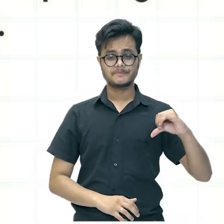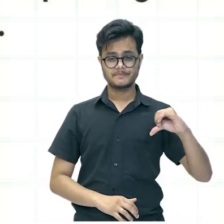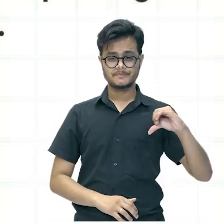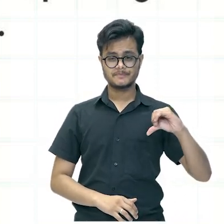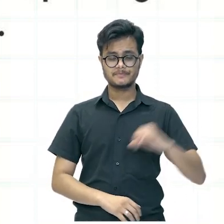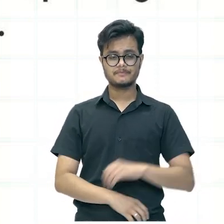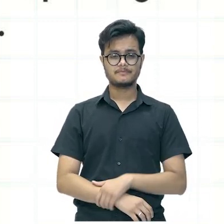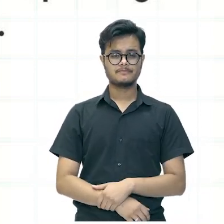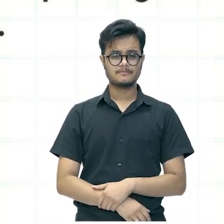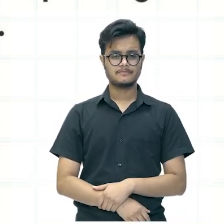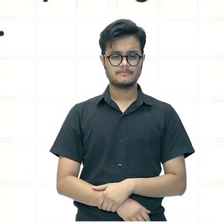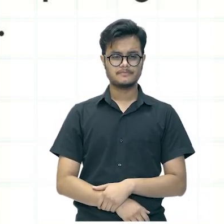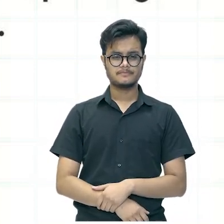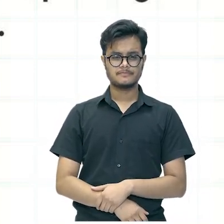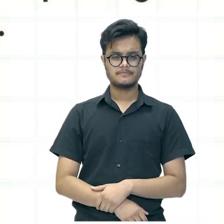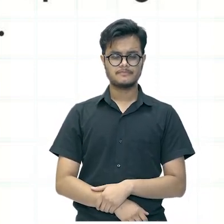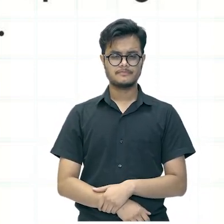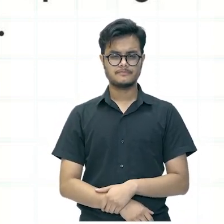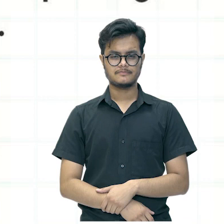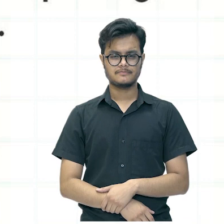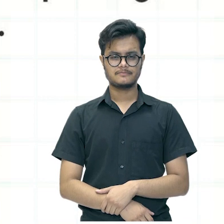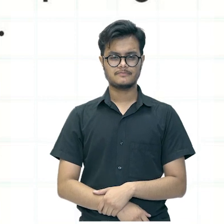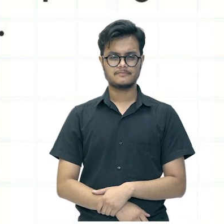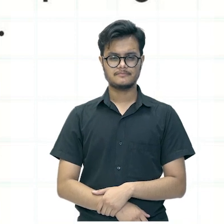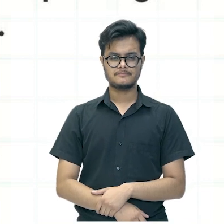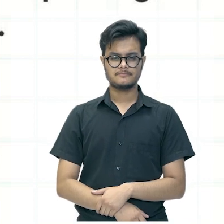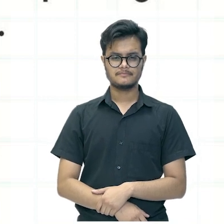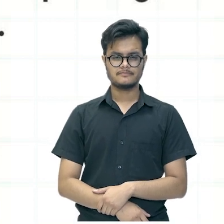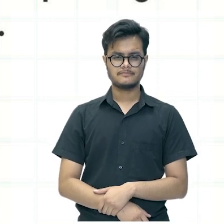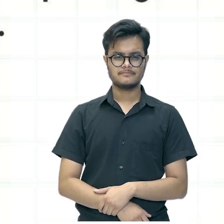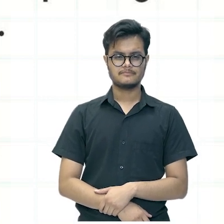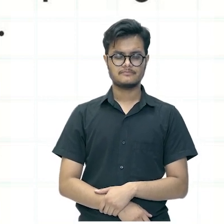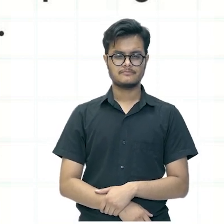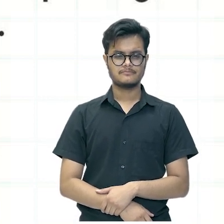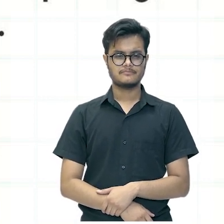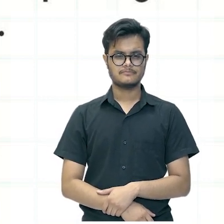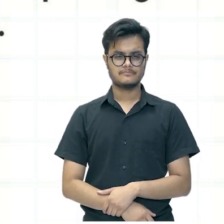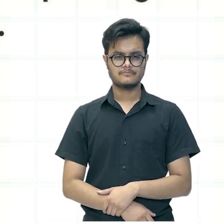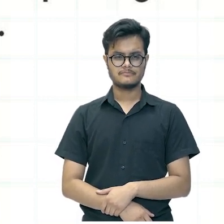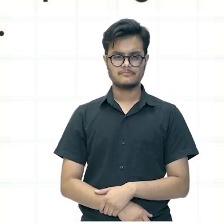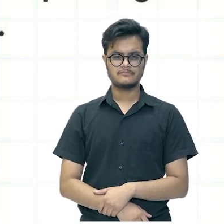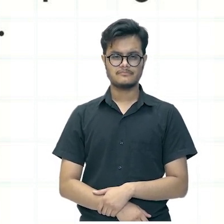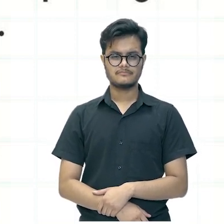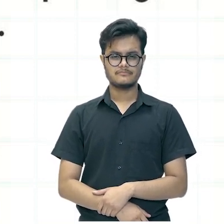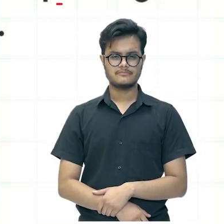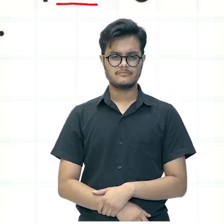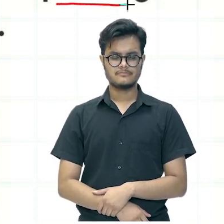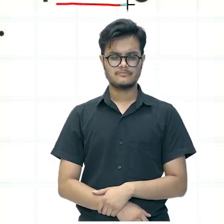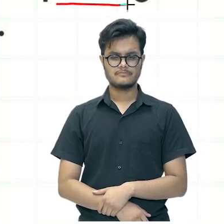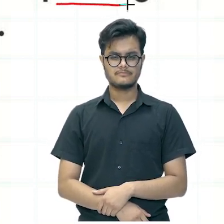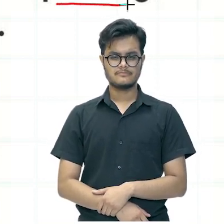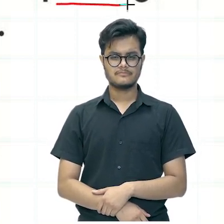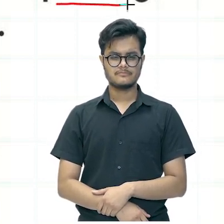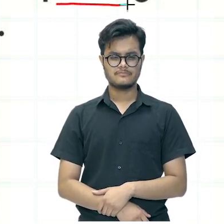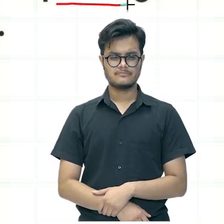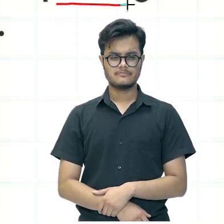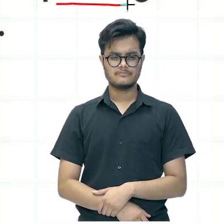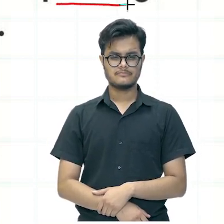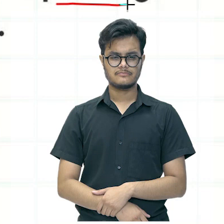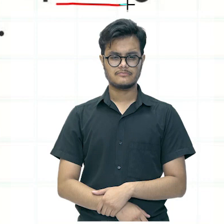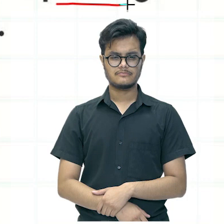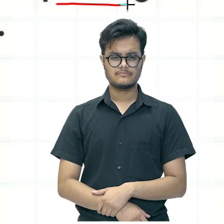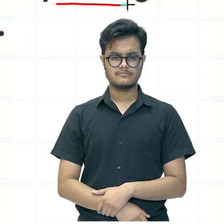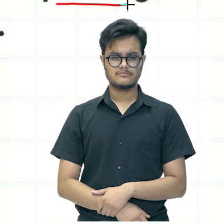que é inquietação, ou restlessness. Restlessness andar de um lado para o outro, né? For example, pacing,